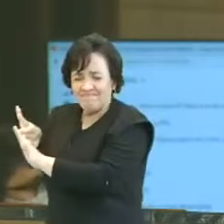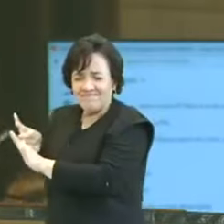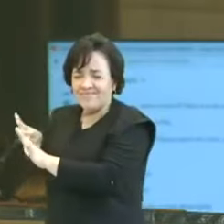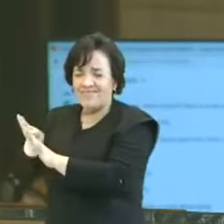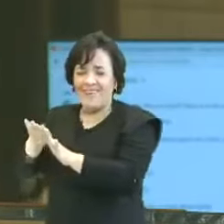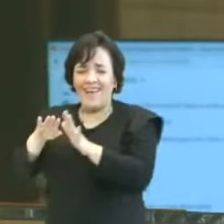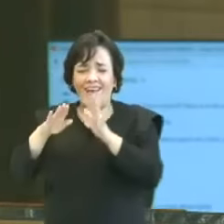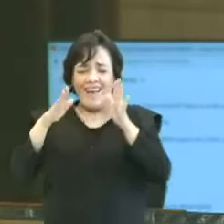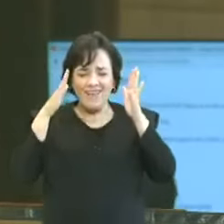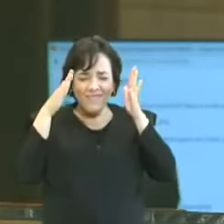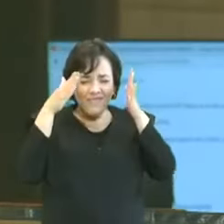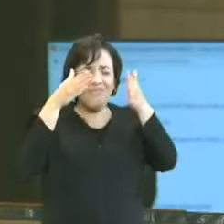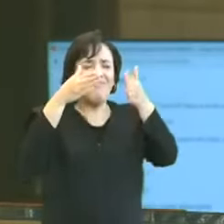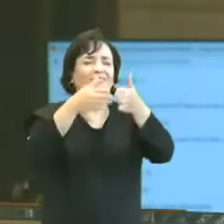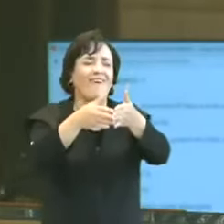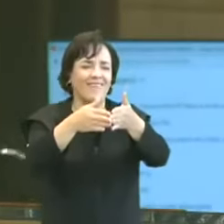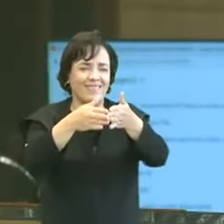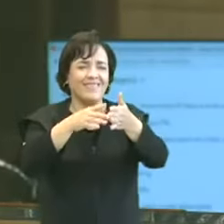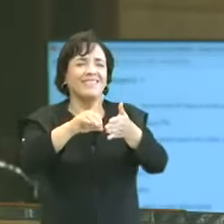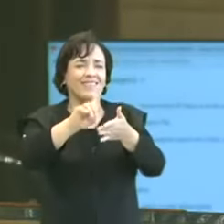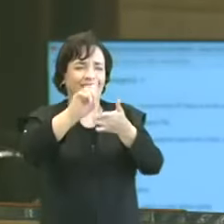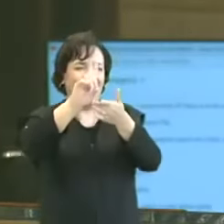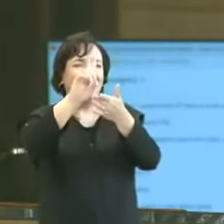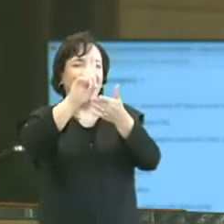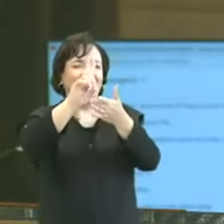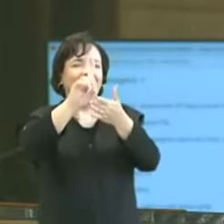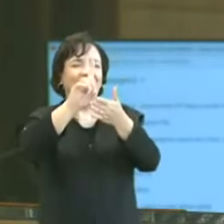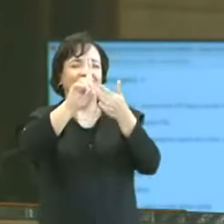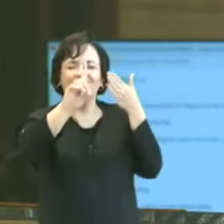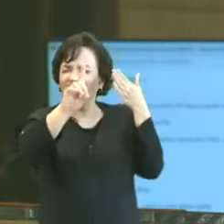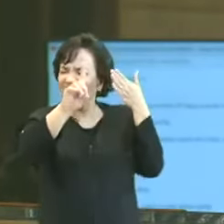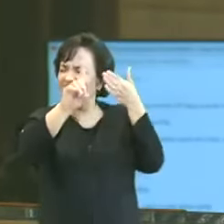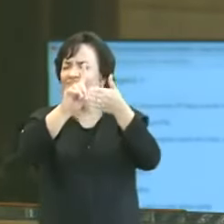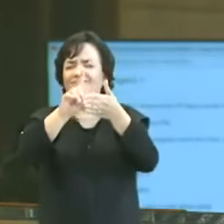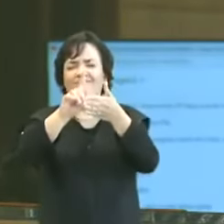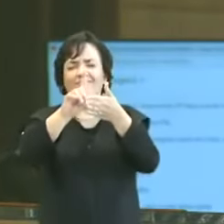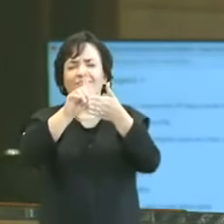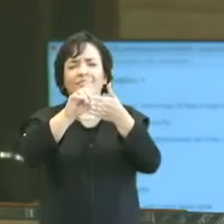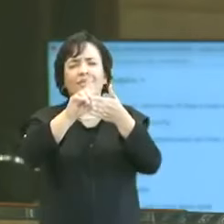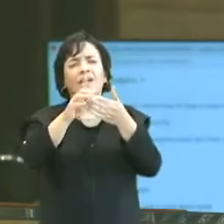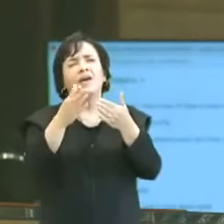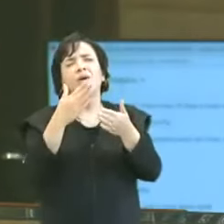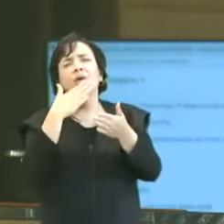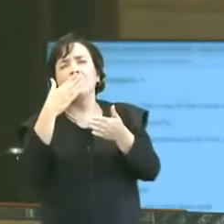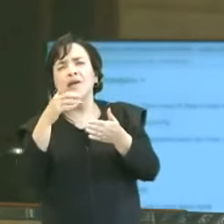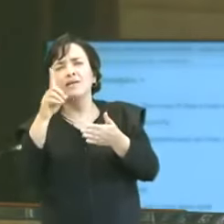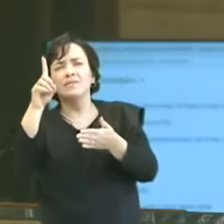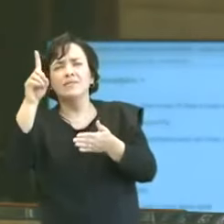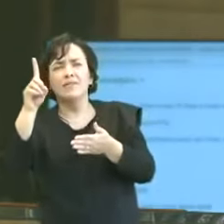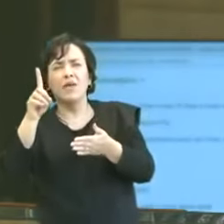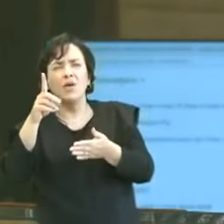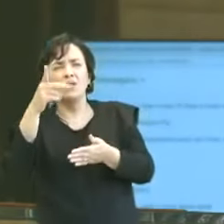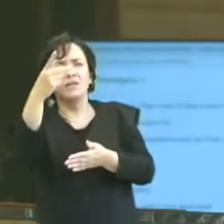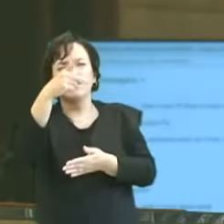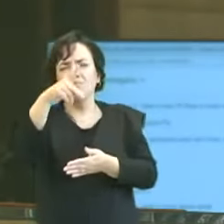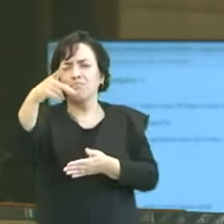centro. Nos ajuda, Pai. Hoje eu quero pedir, restaura, Pai, propósitos,